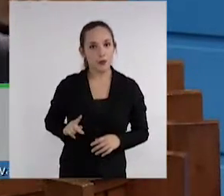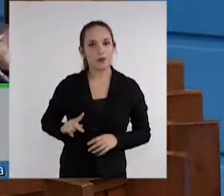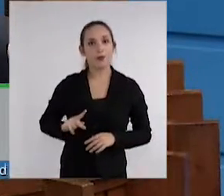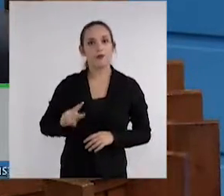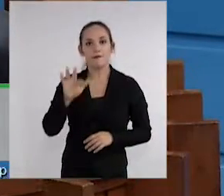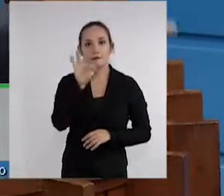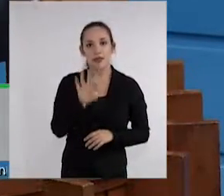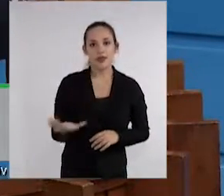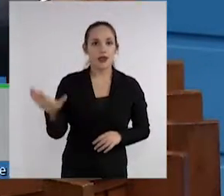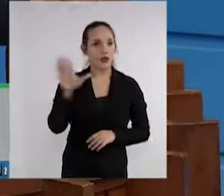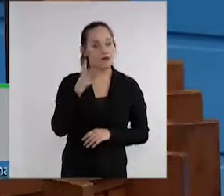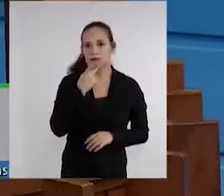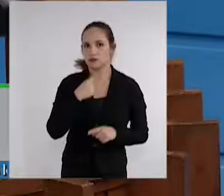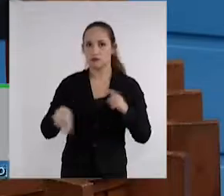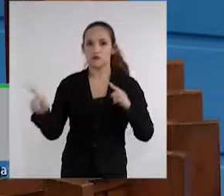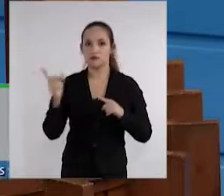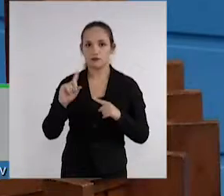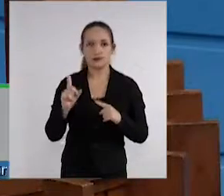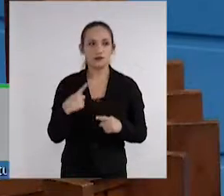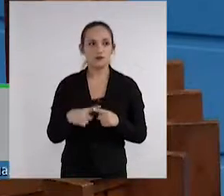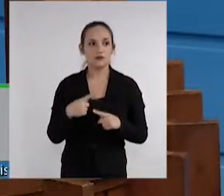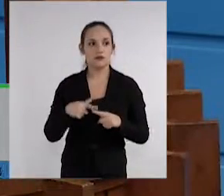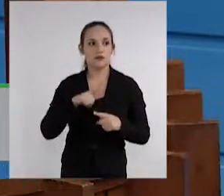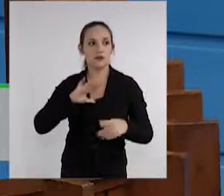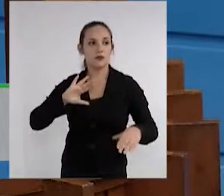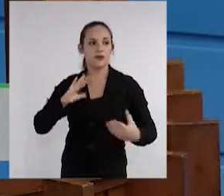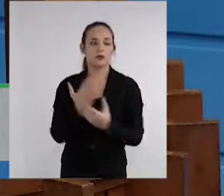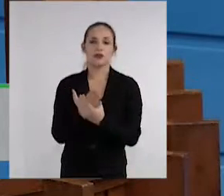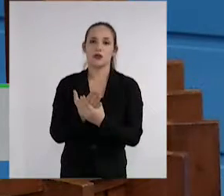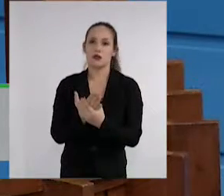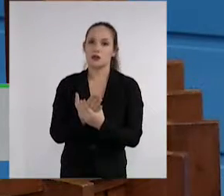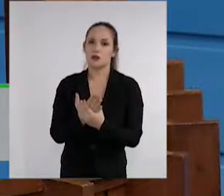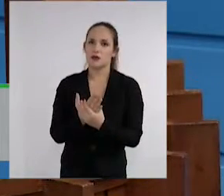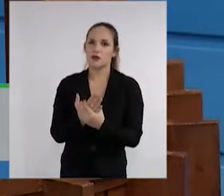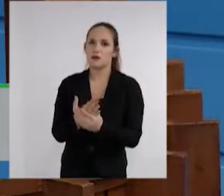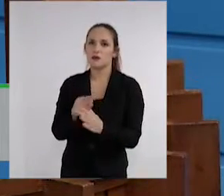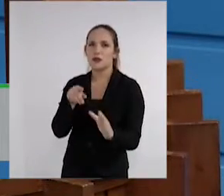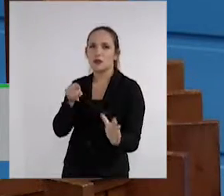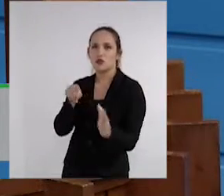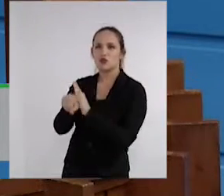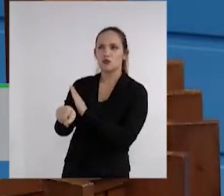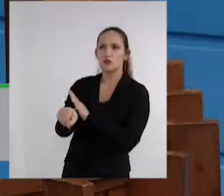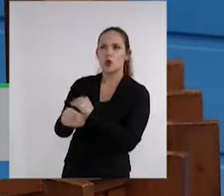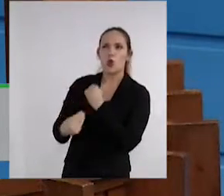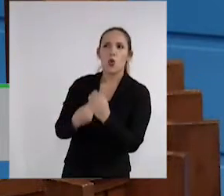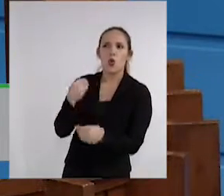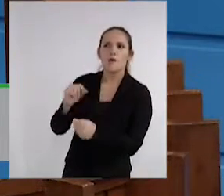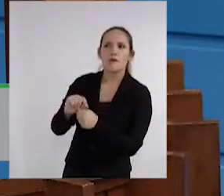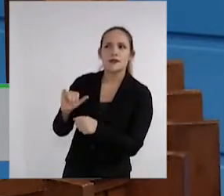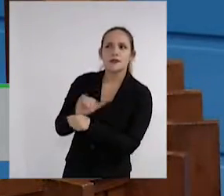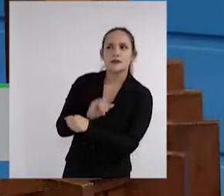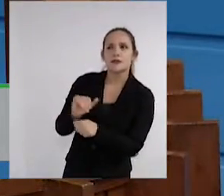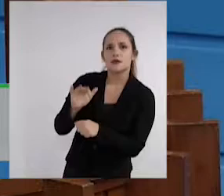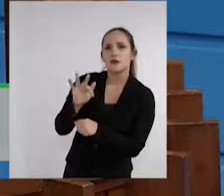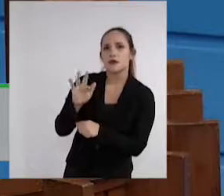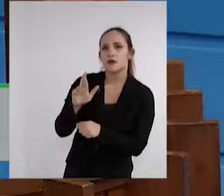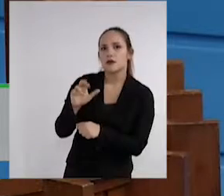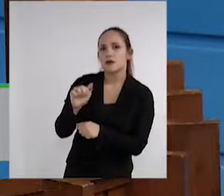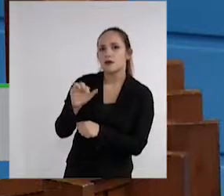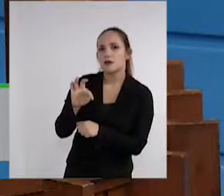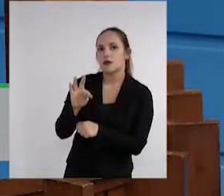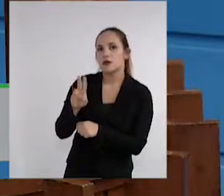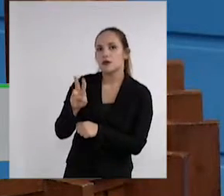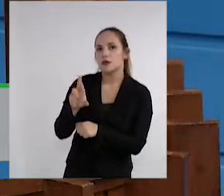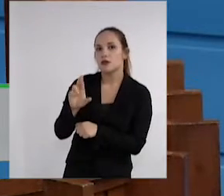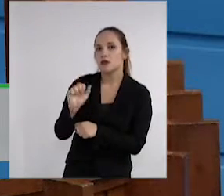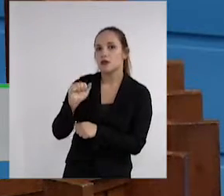que através do ingresso de uma ação que questionou o método de fraturamento hidráulico e as suas consequências que poderiam trazer